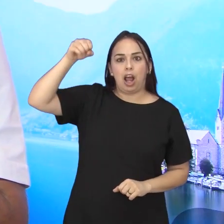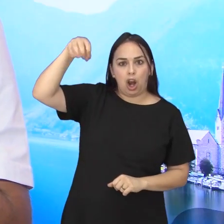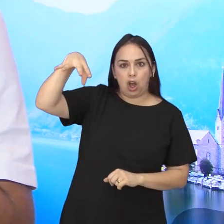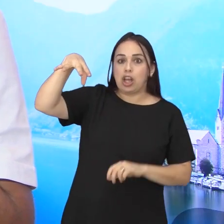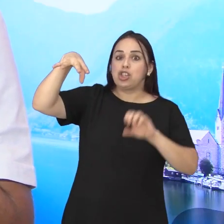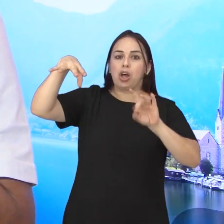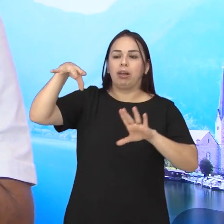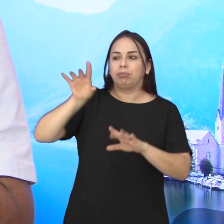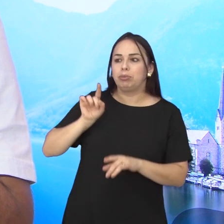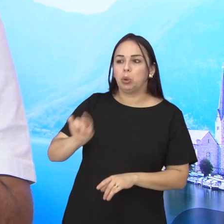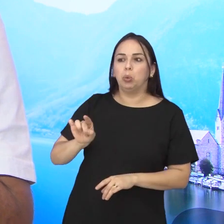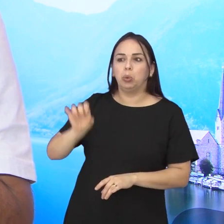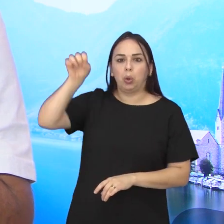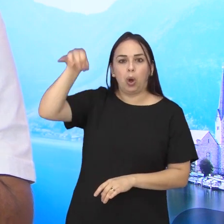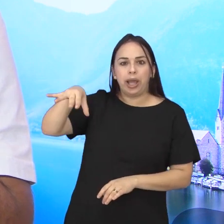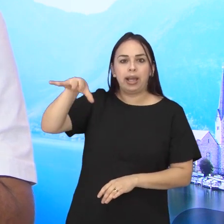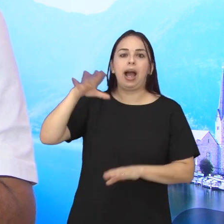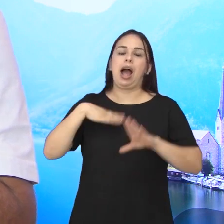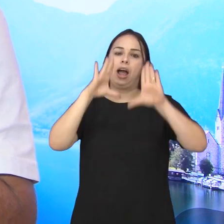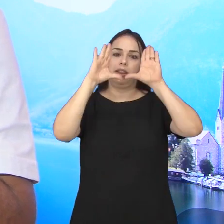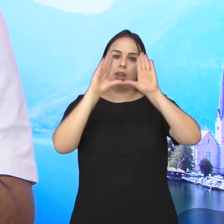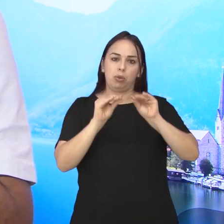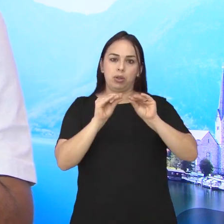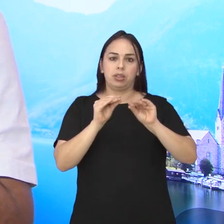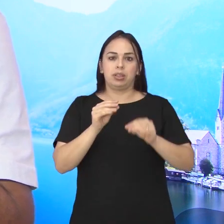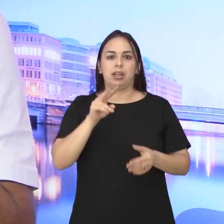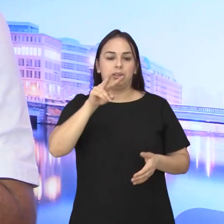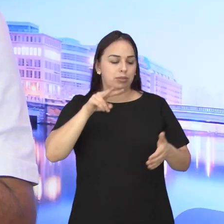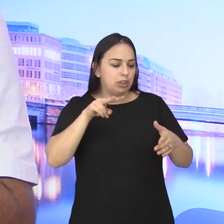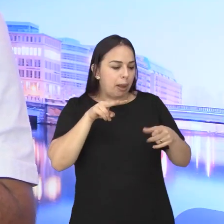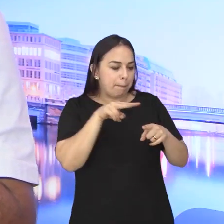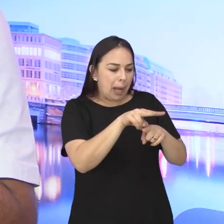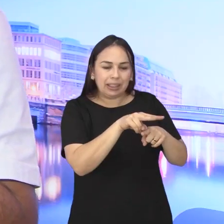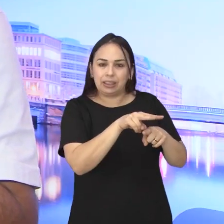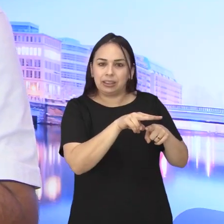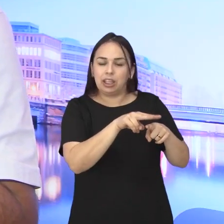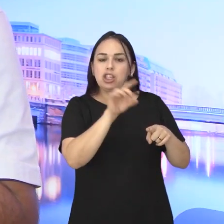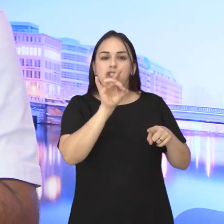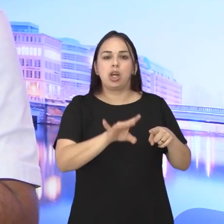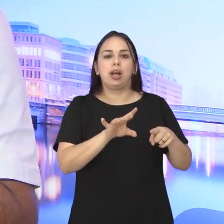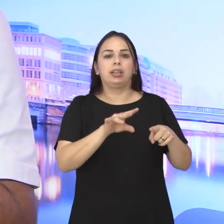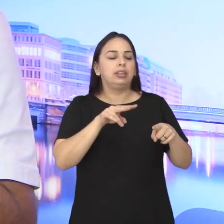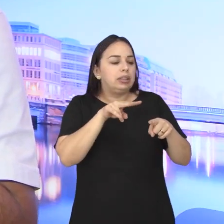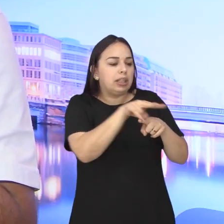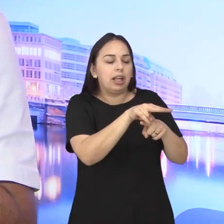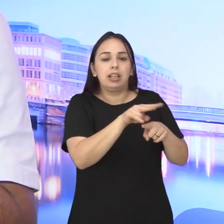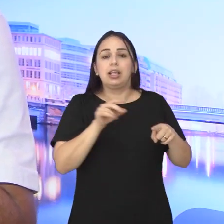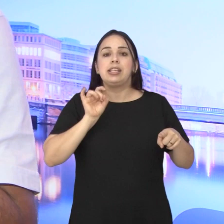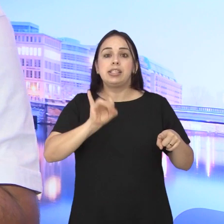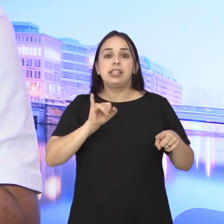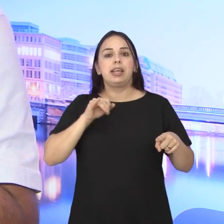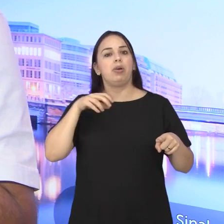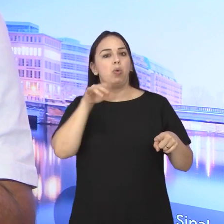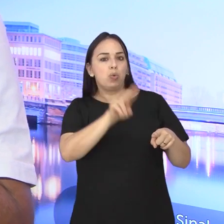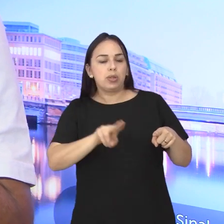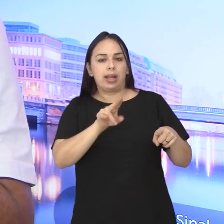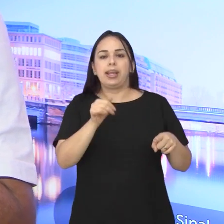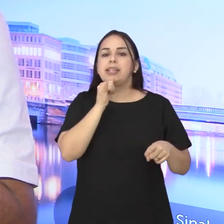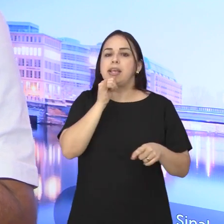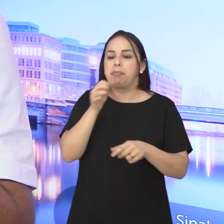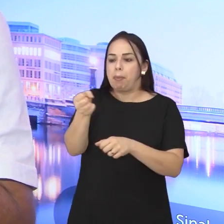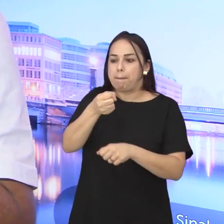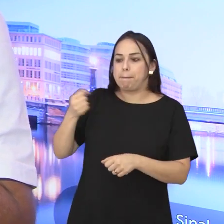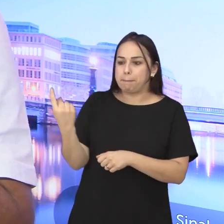né, da nossa casa, a gente só liga quando realmente escurece. Tomada, a gente não deixa nada na tomada, só liga na tomada, por exemplo,